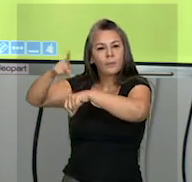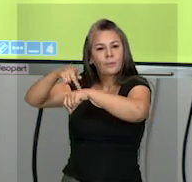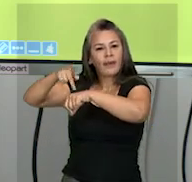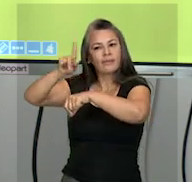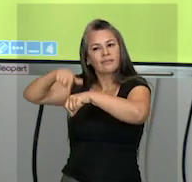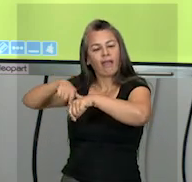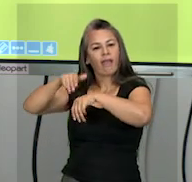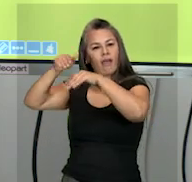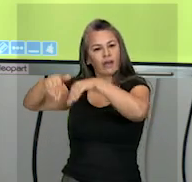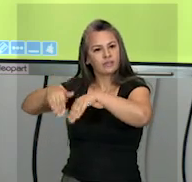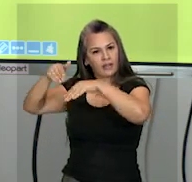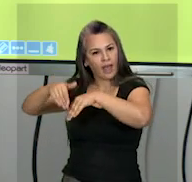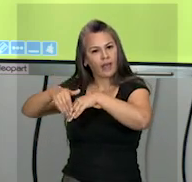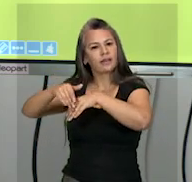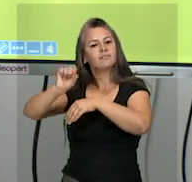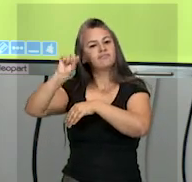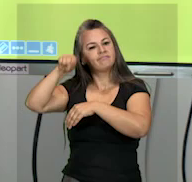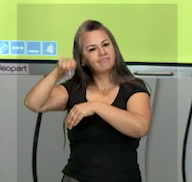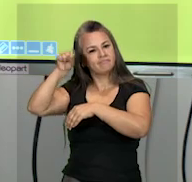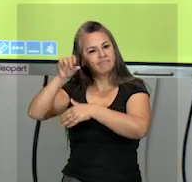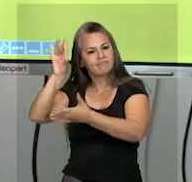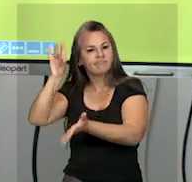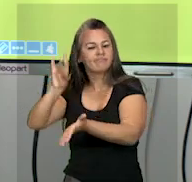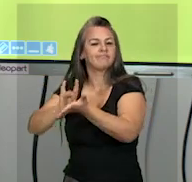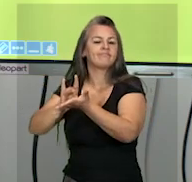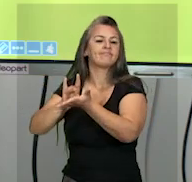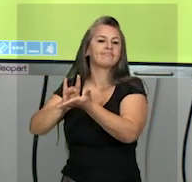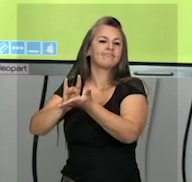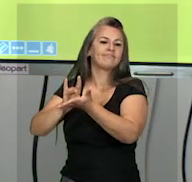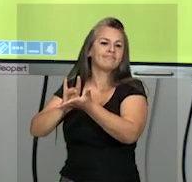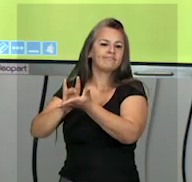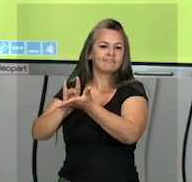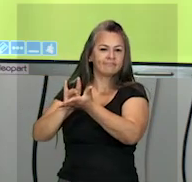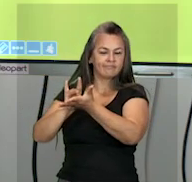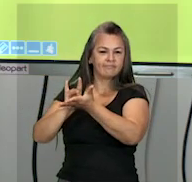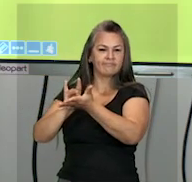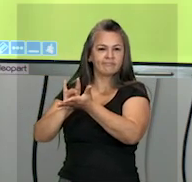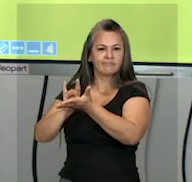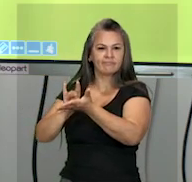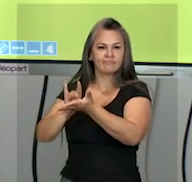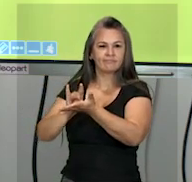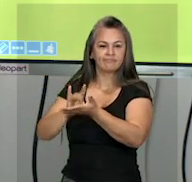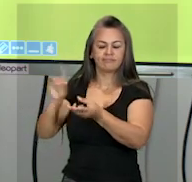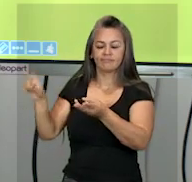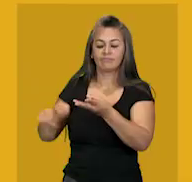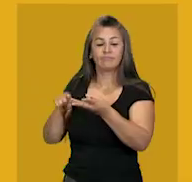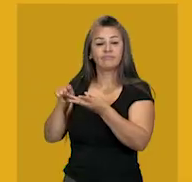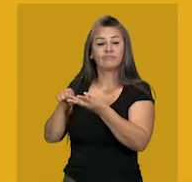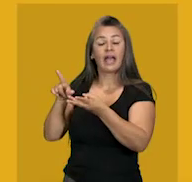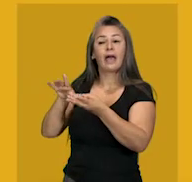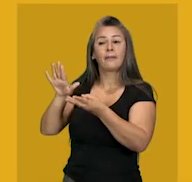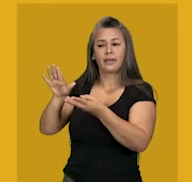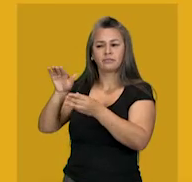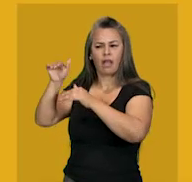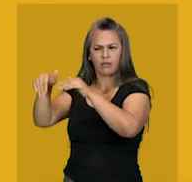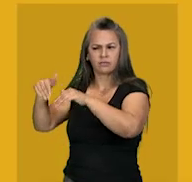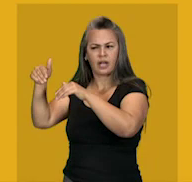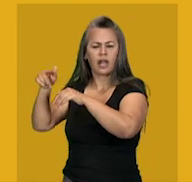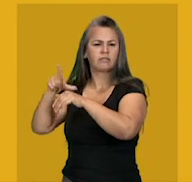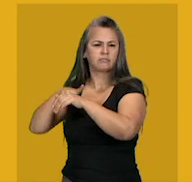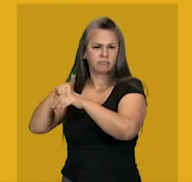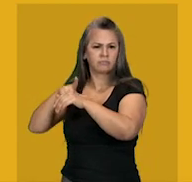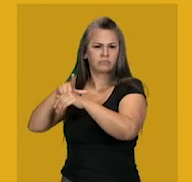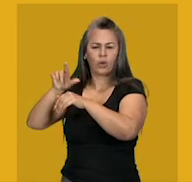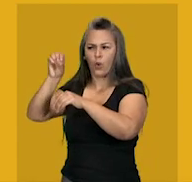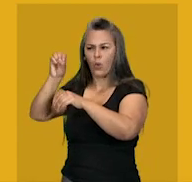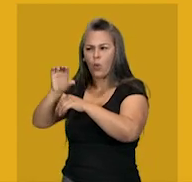ilha-continente. Verdadeiro também, como eu falei com vocês, é o maior país e mais proeminente na Oceania. Além da Austrália, o continente possui